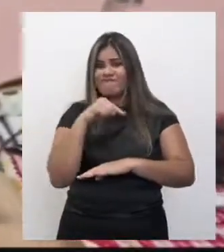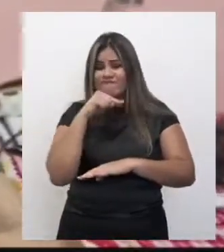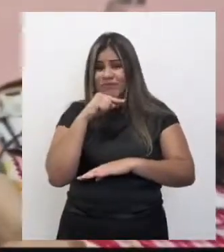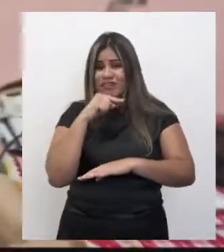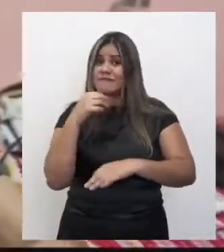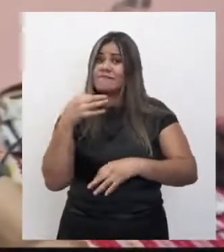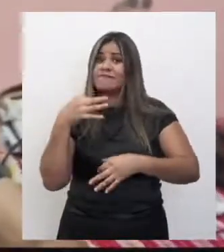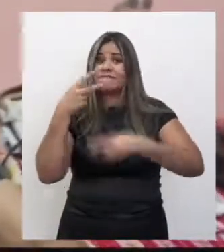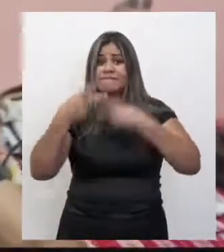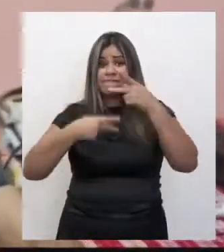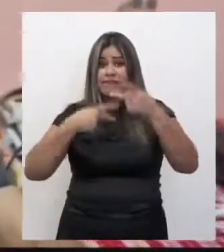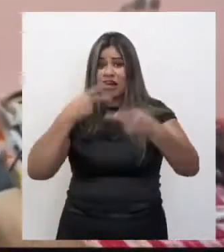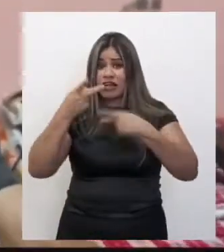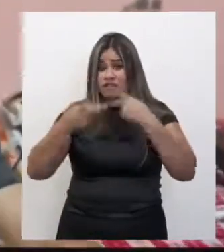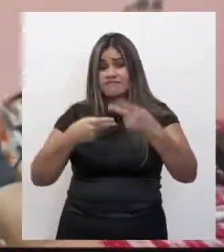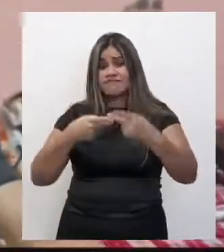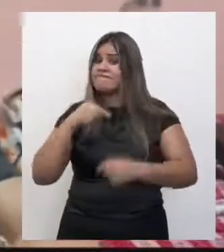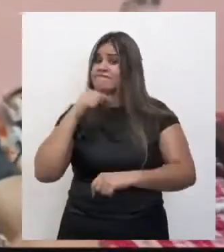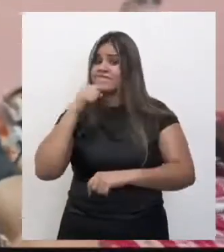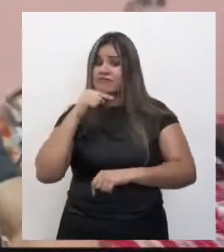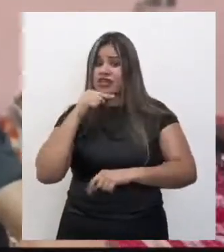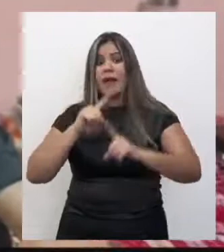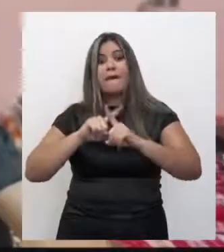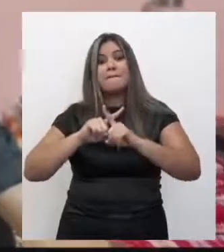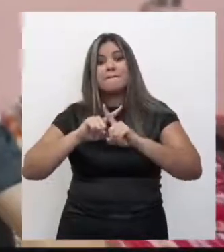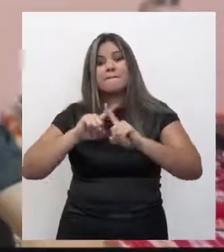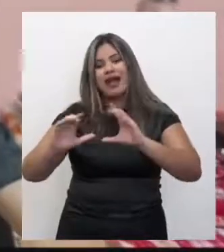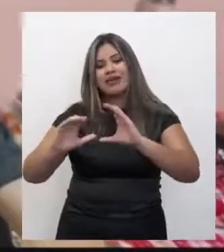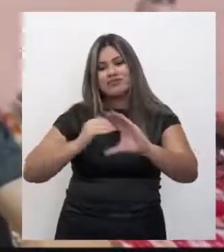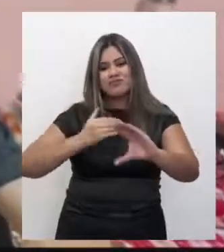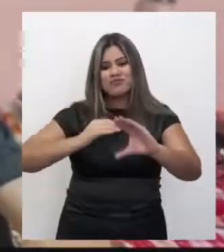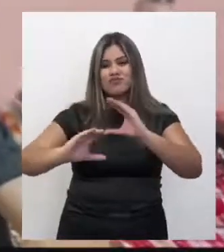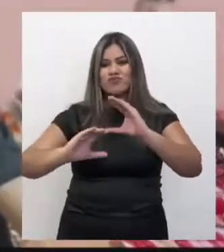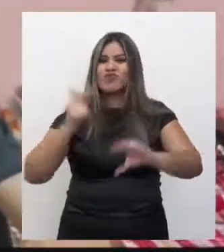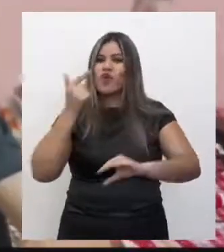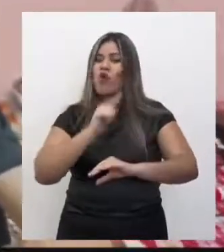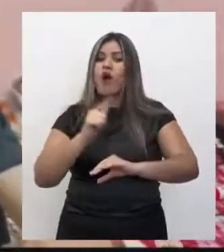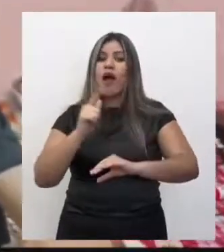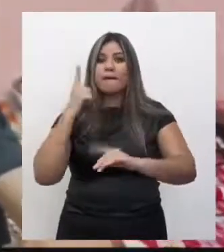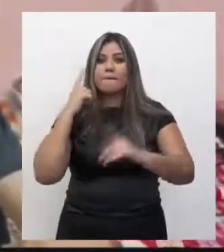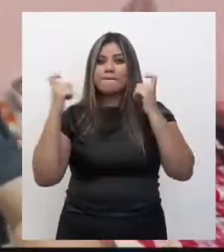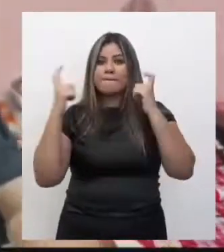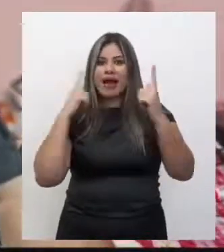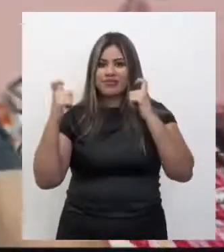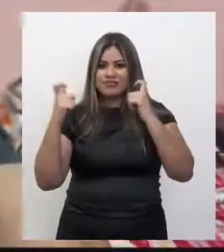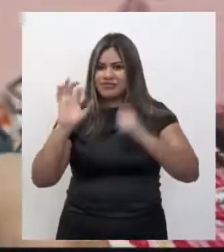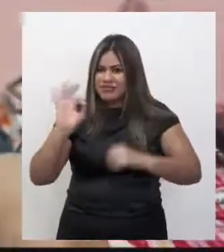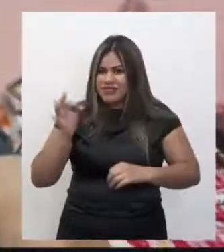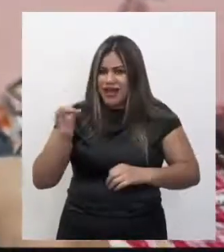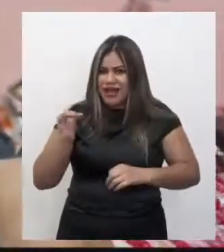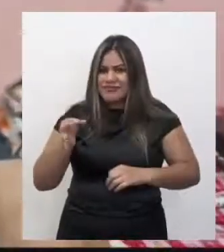não fala, mas ele consegue se comunicar com sons, não é verdade, PC?